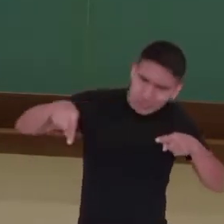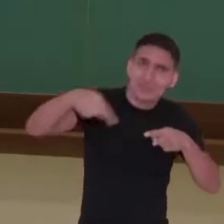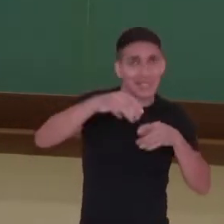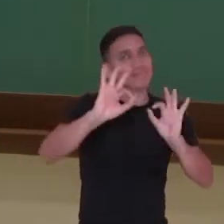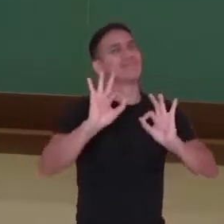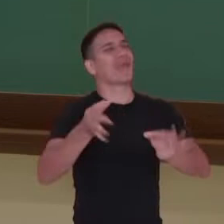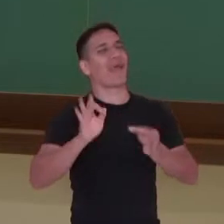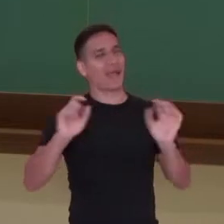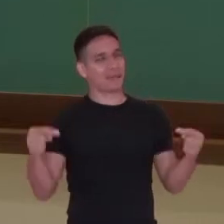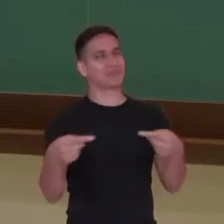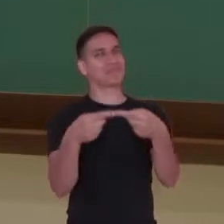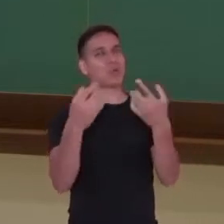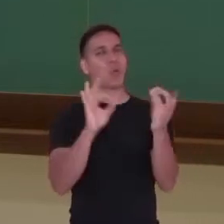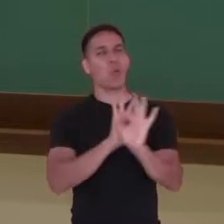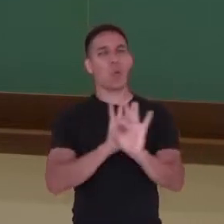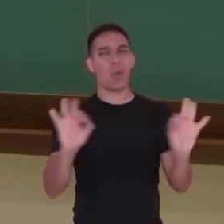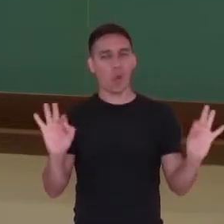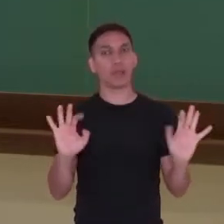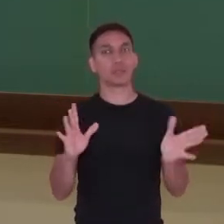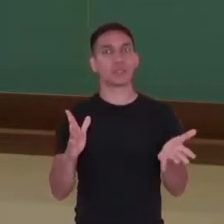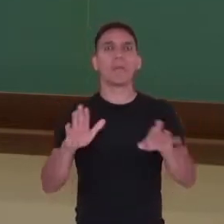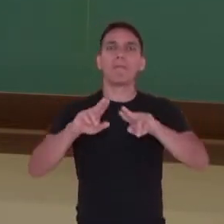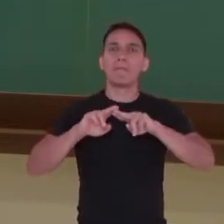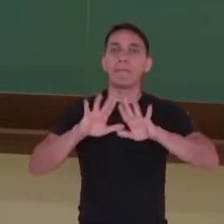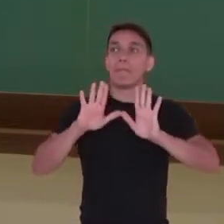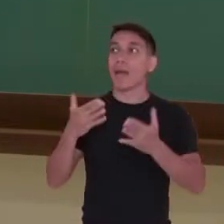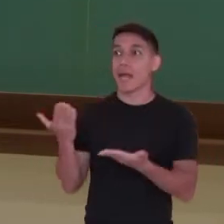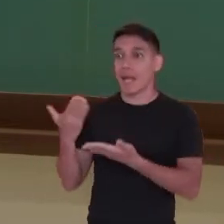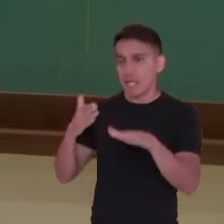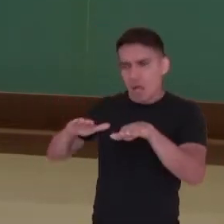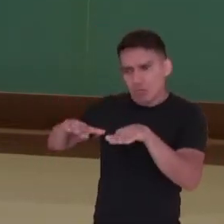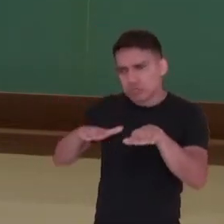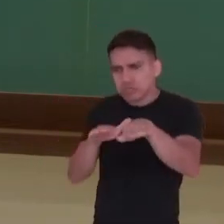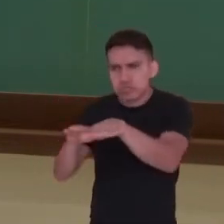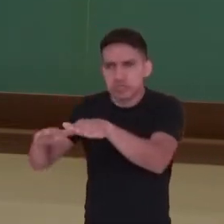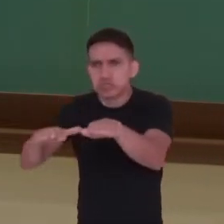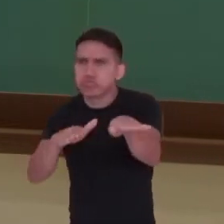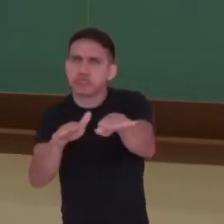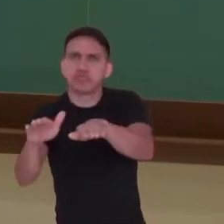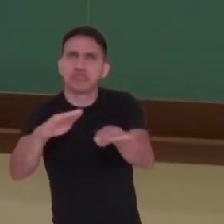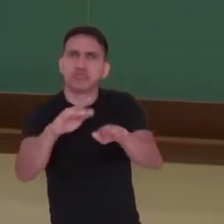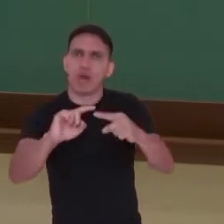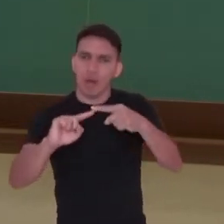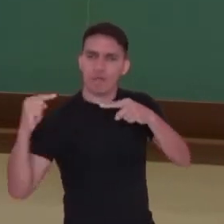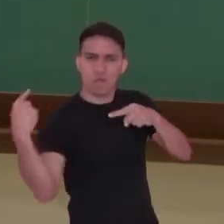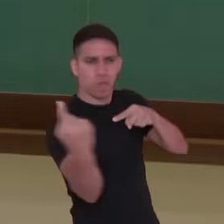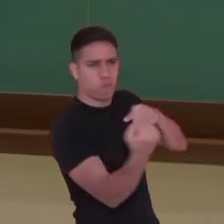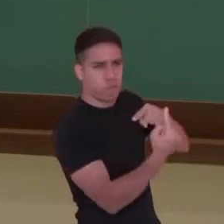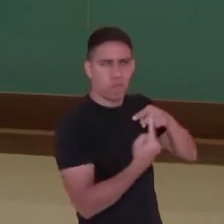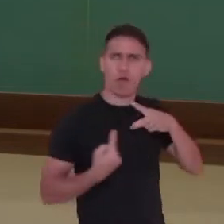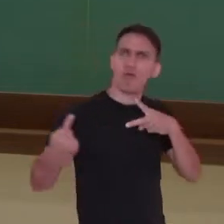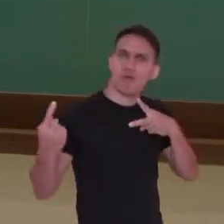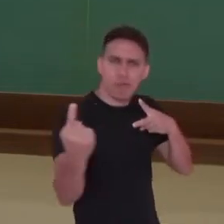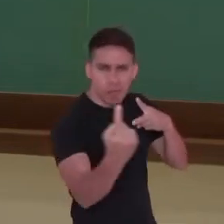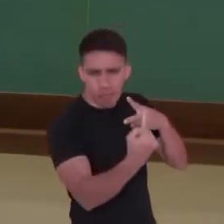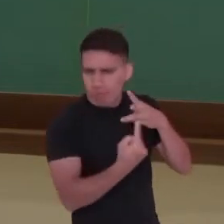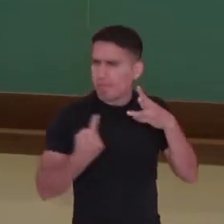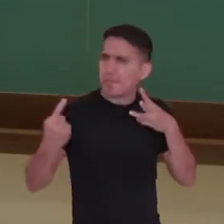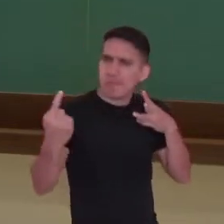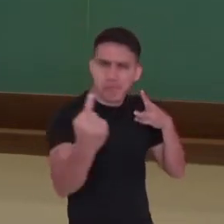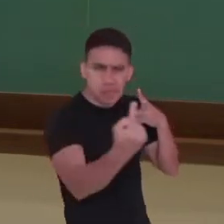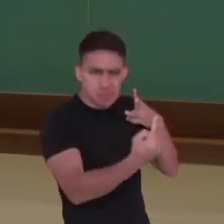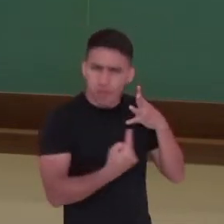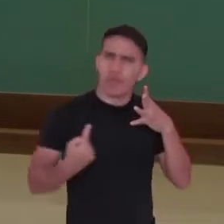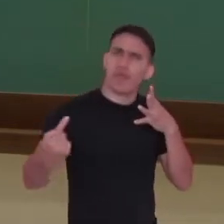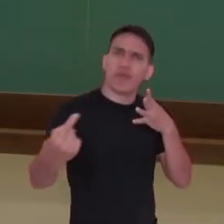uma boa comparação. No caso de uma corrida, os carros ficam dando voltas e voltas e voltas